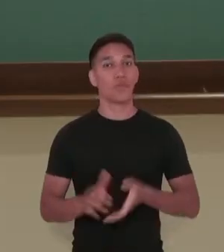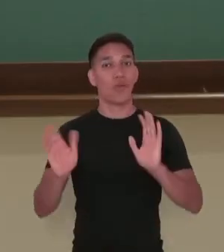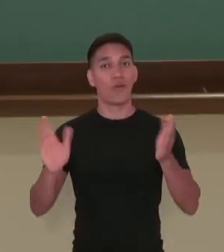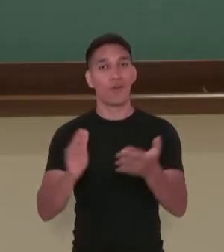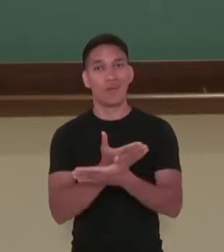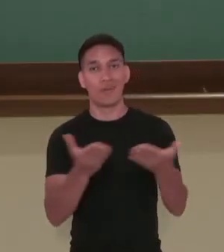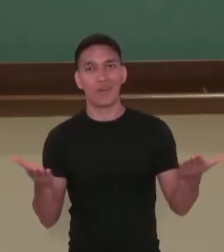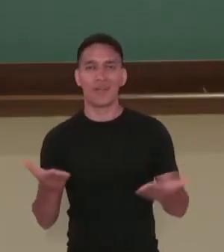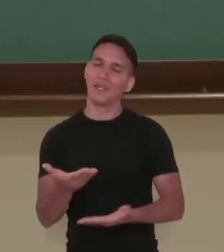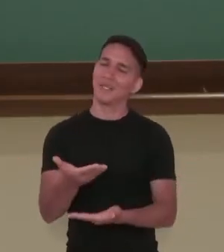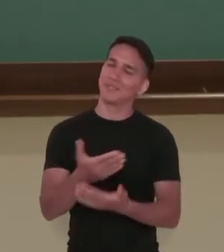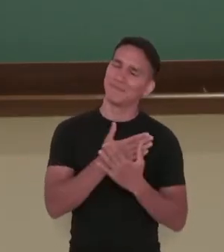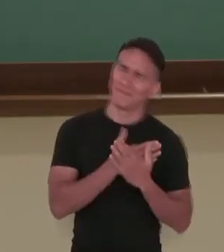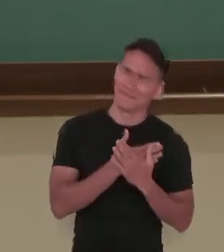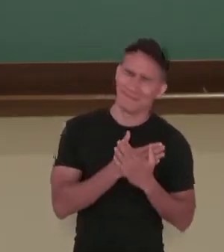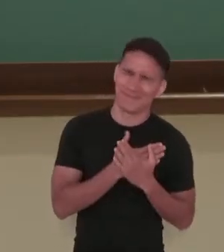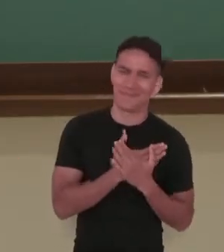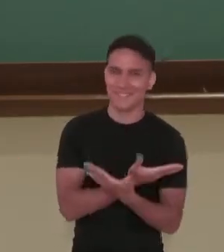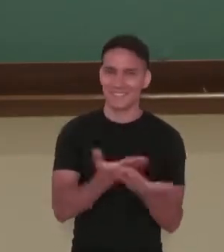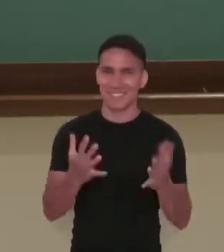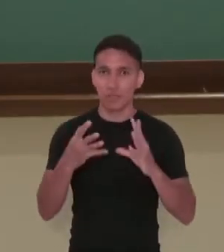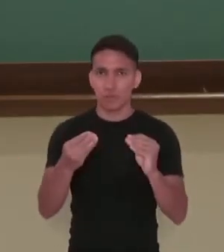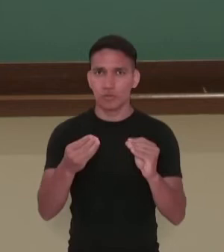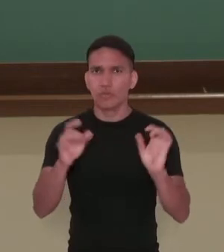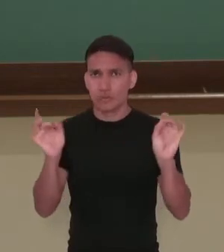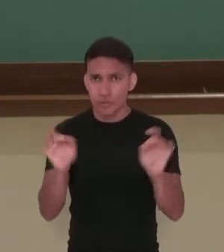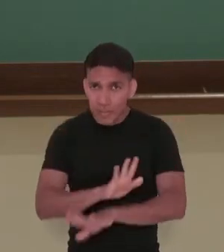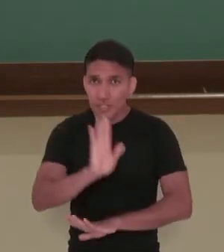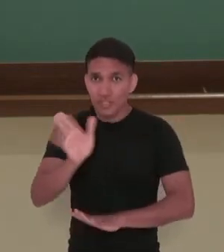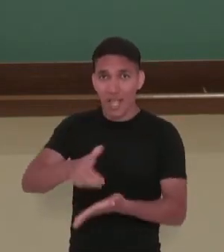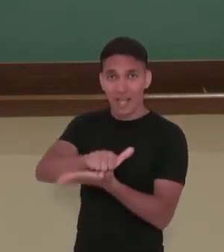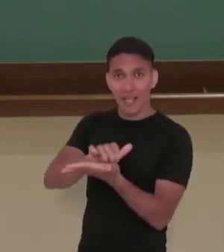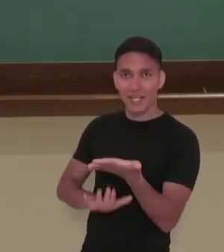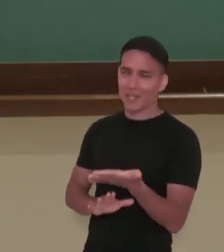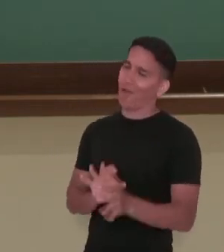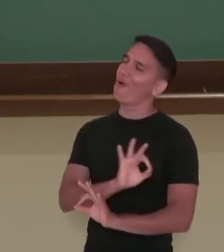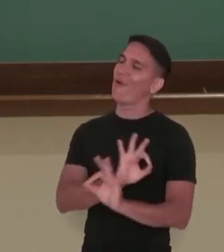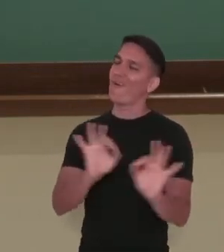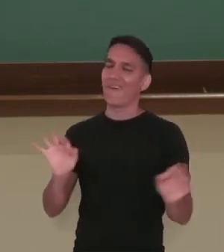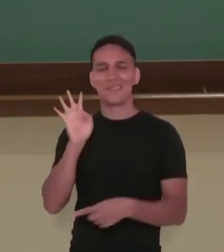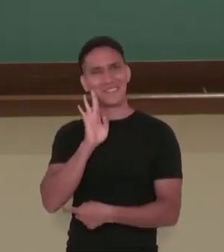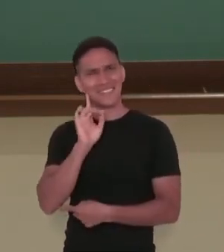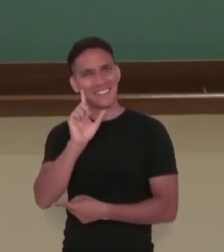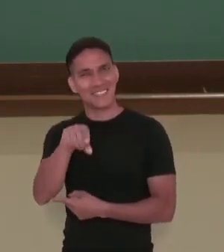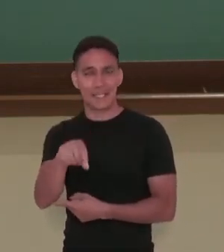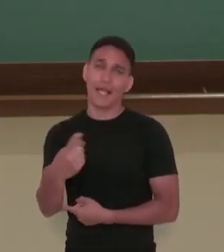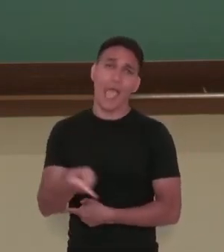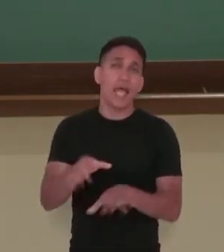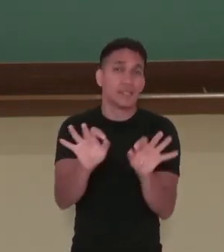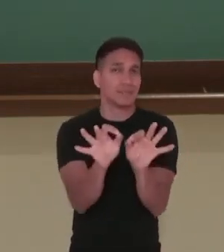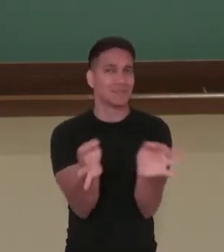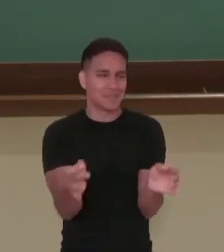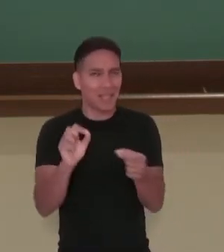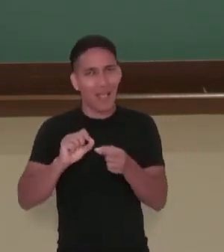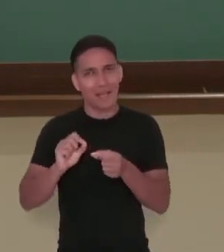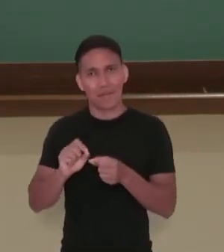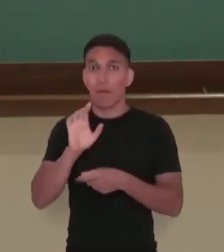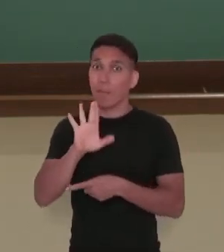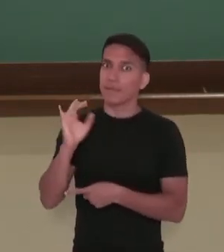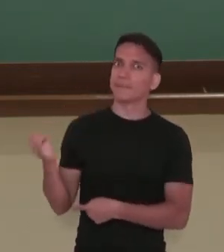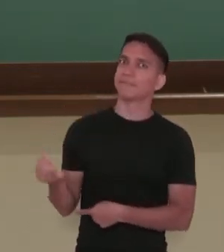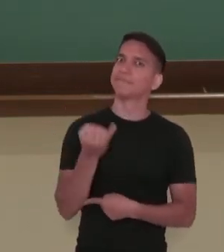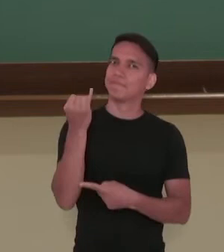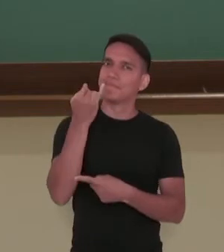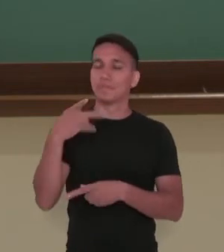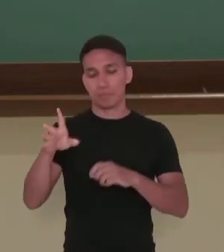Olá, meu amiguinho e minha amiguinha, fizeram atividade? Muito bem, bem legal, né? Uma atividade simples, porém importante de